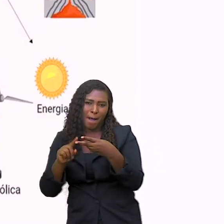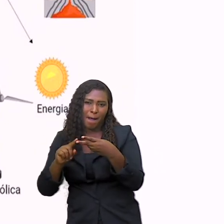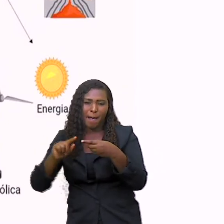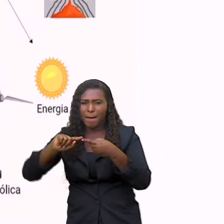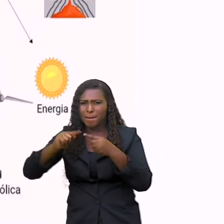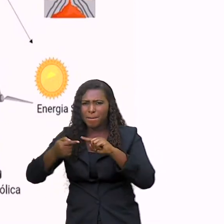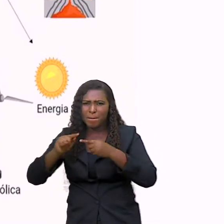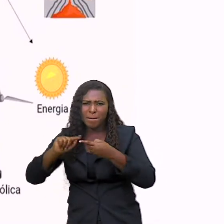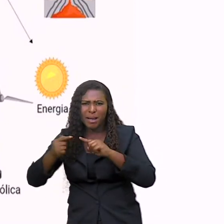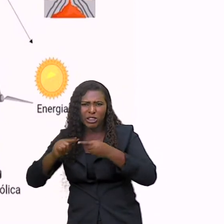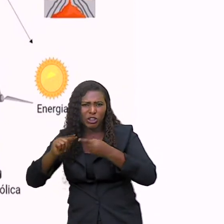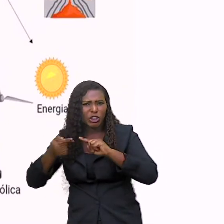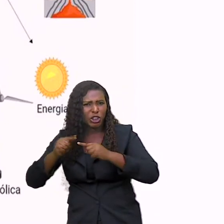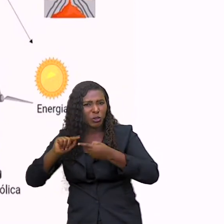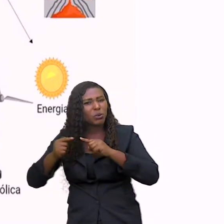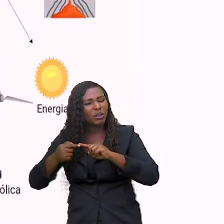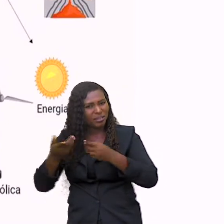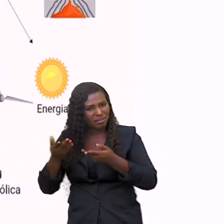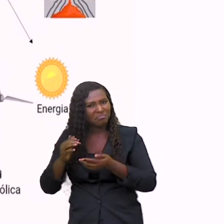da soma dessas duas